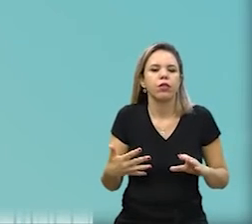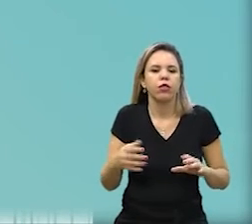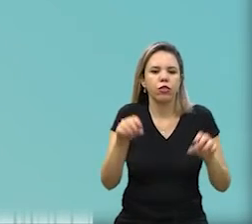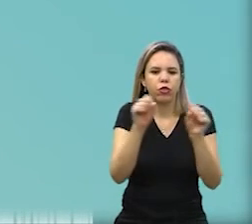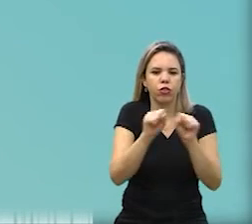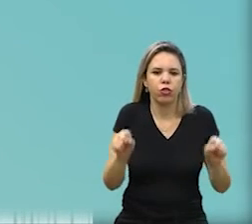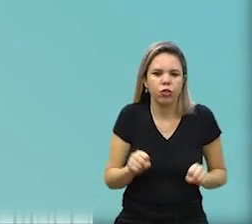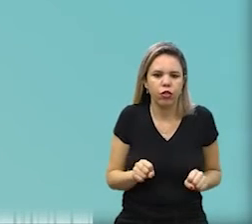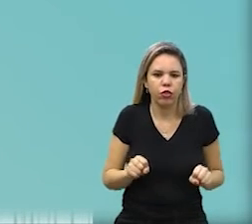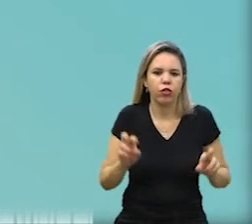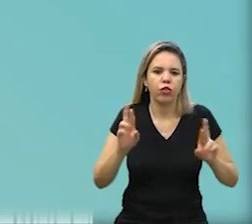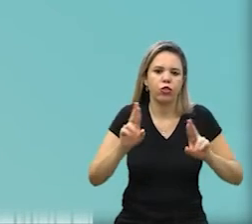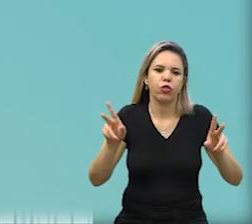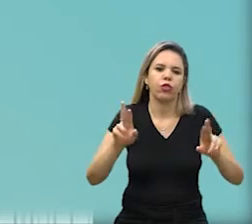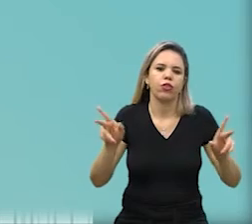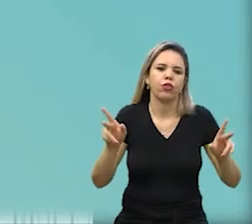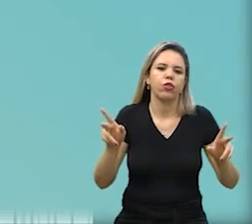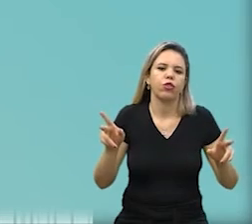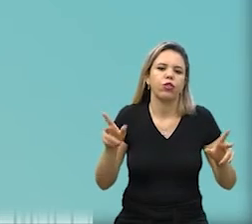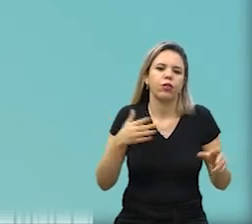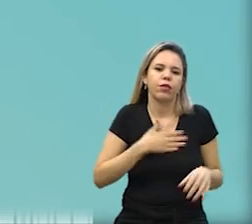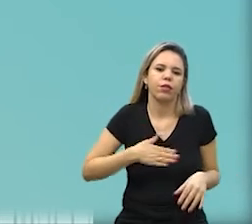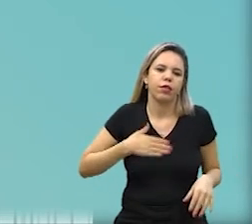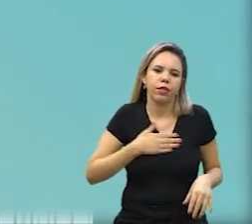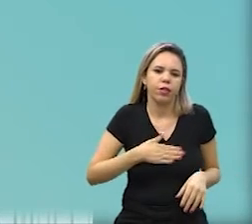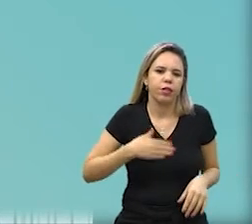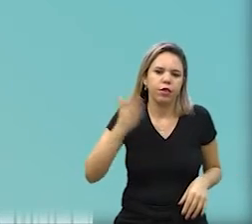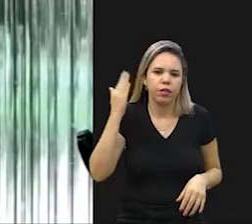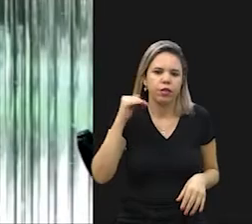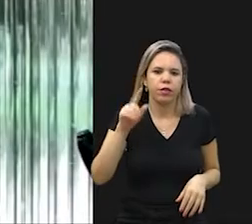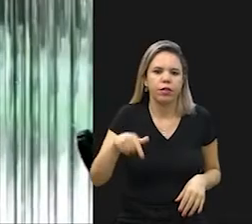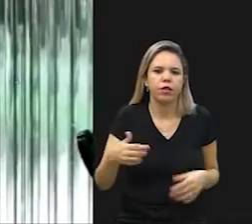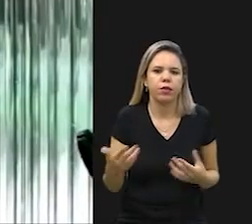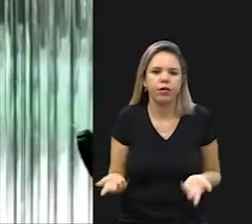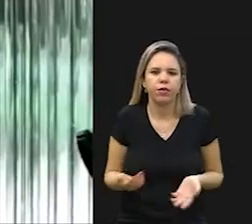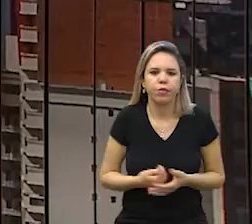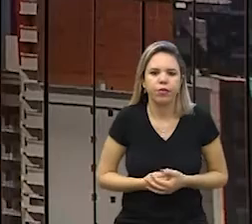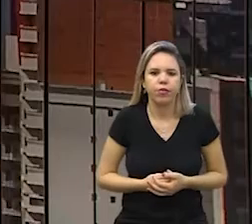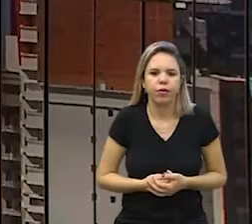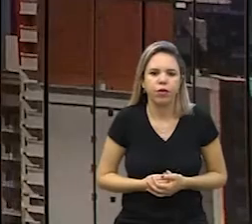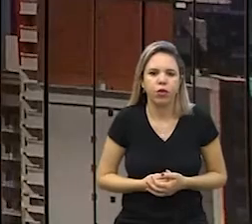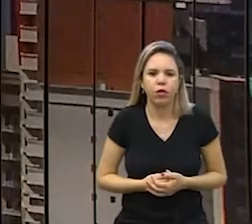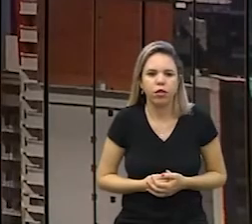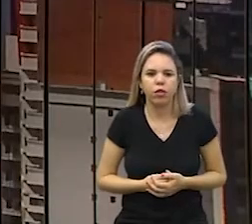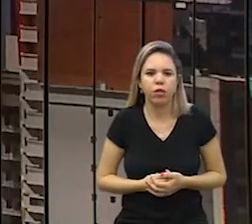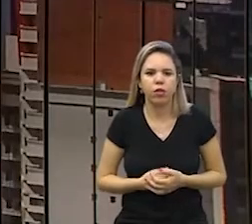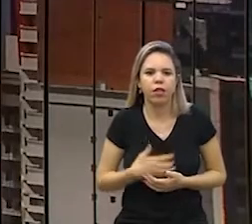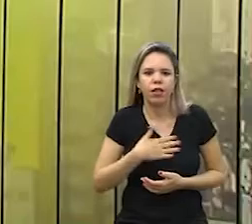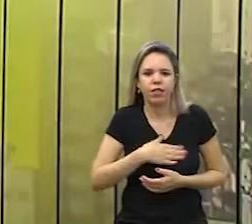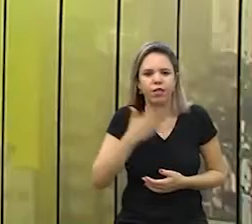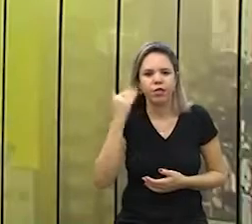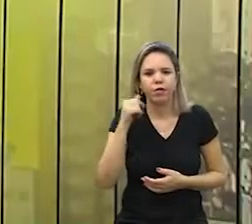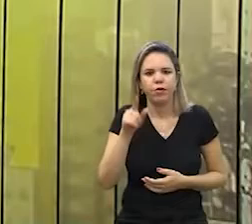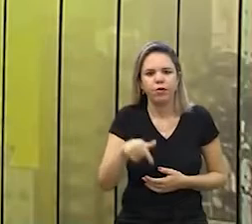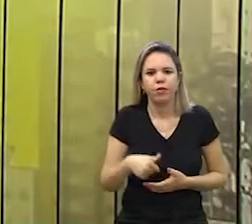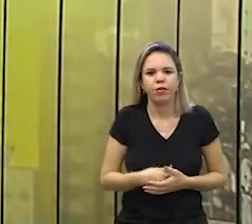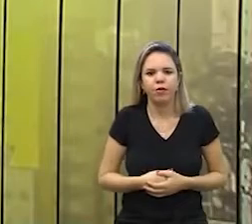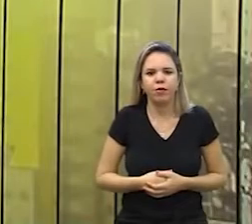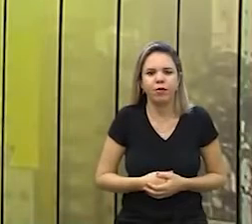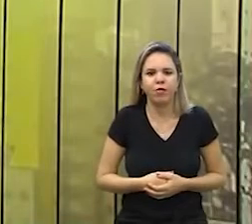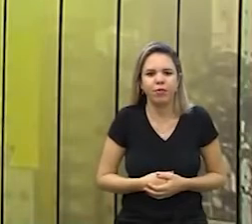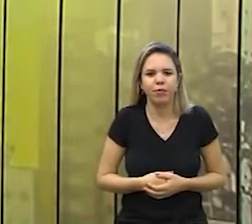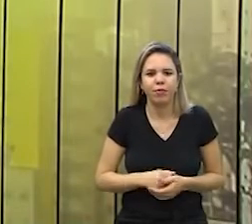É um sistema muito complexo e é muito gostoso de saber disso, né? Com certeza, a gente está adorando saber disso também. Agora,